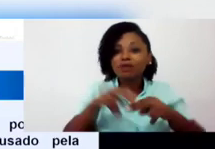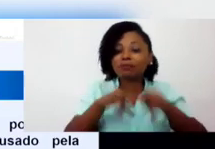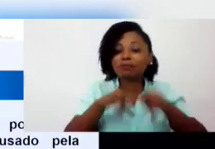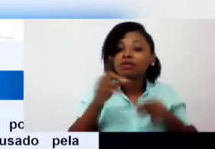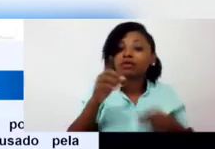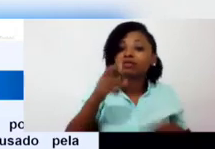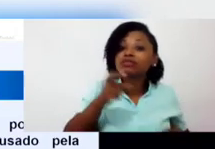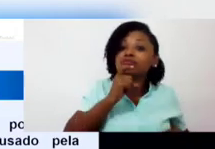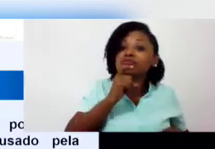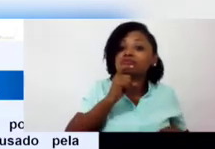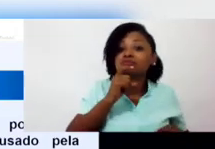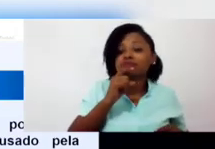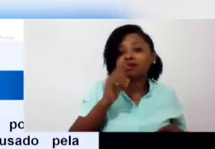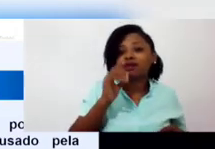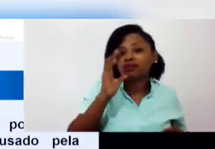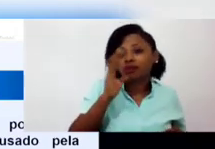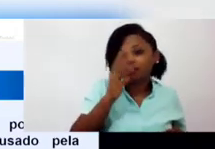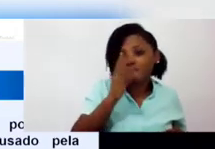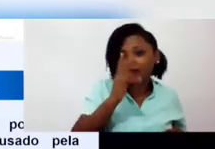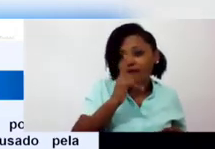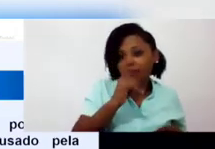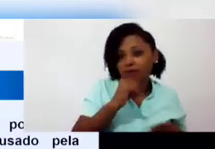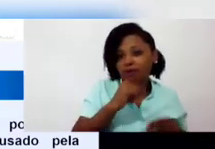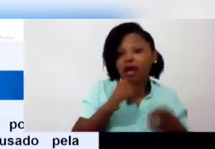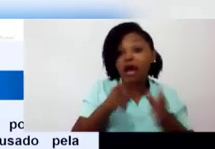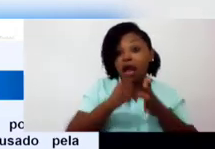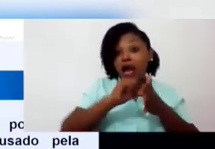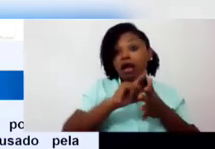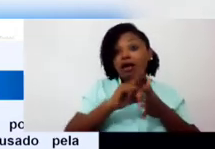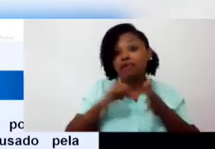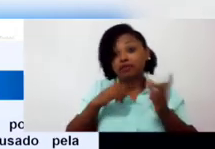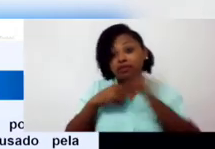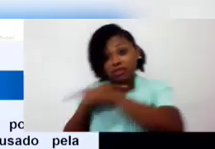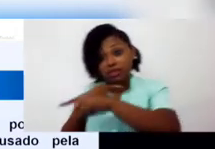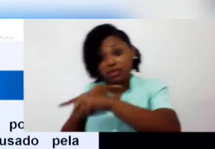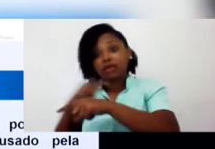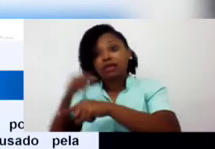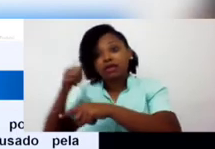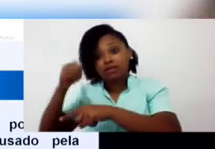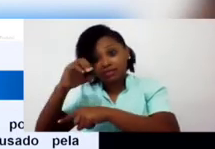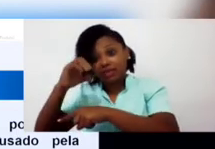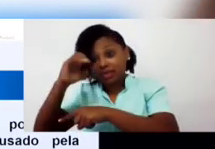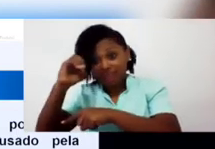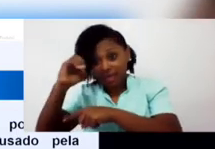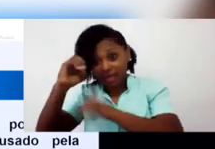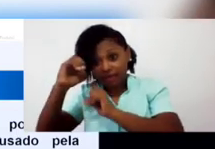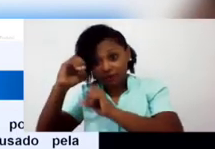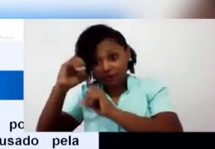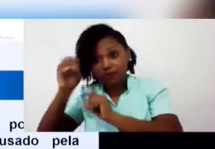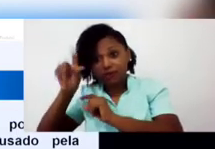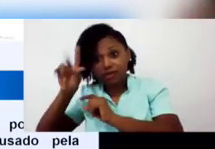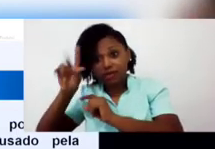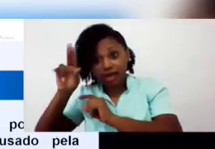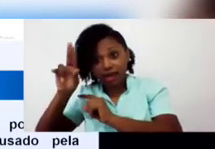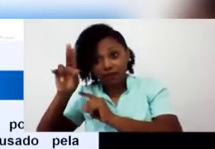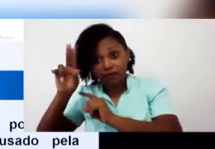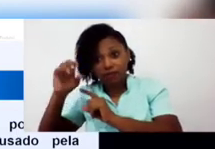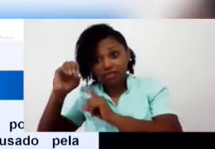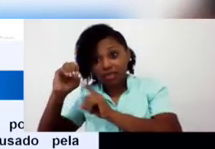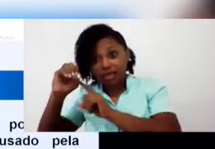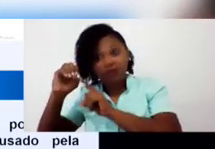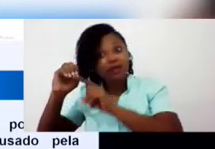o ponto de congelamento vai ser mais baixo. Se antes ele congelava a 0 graus, a água pura, ela não vai mais